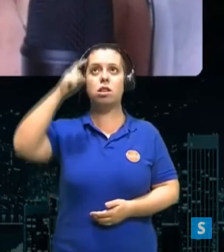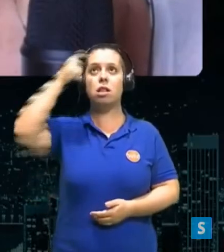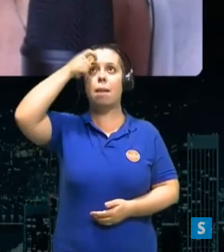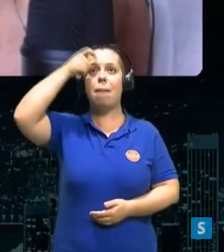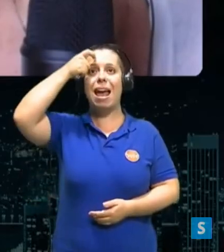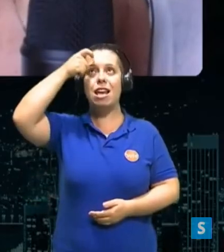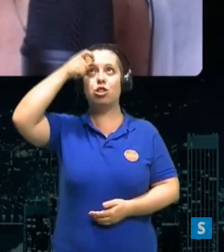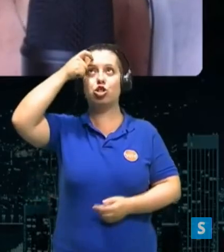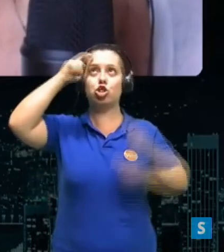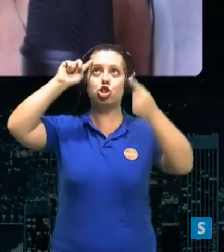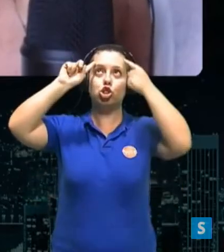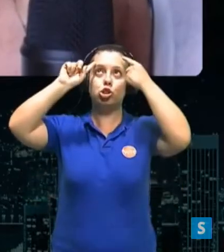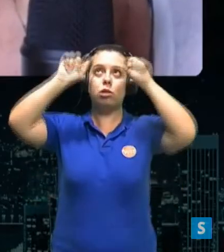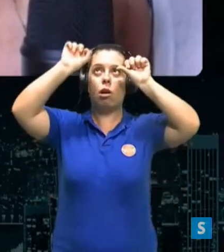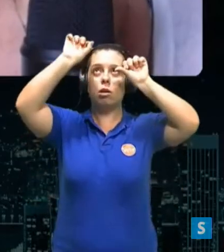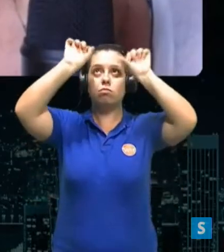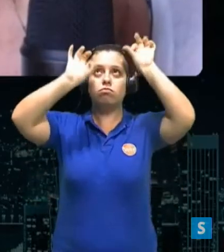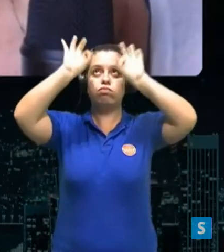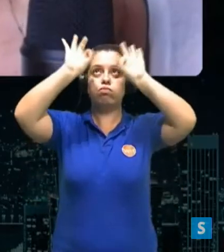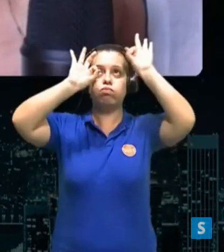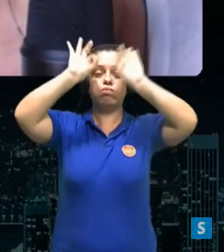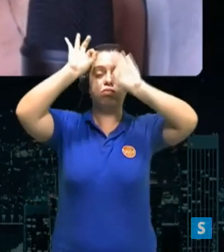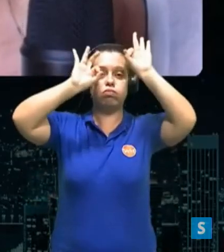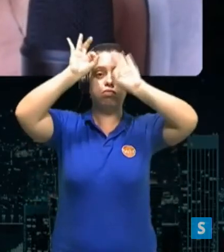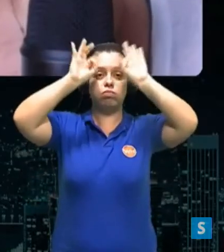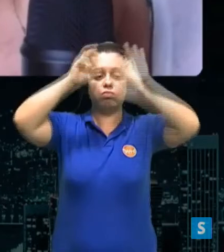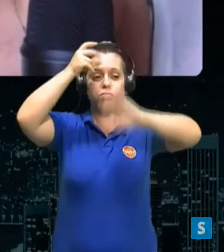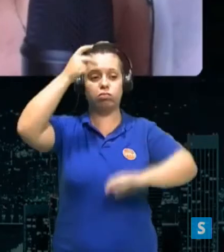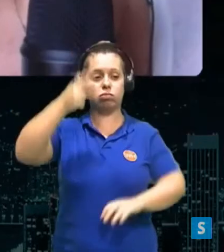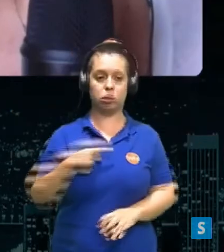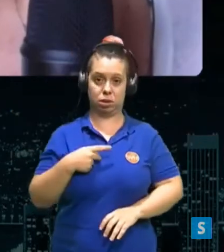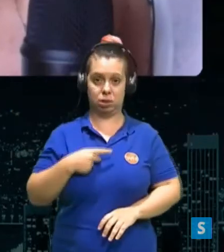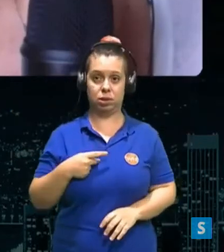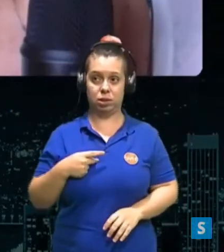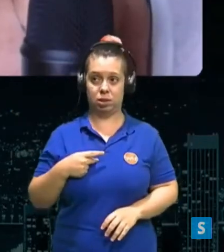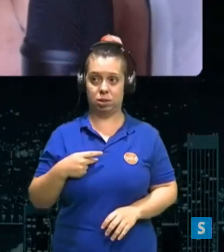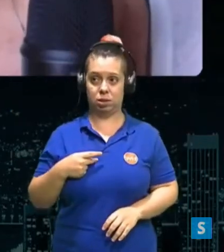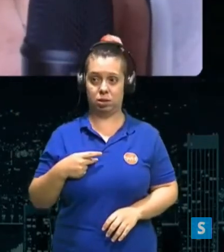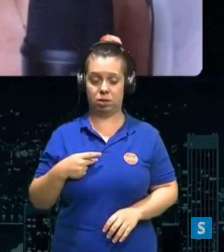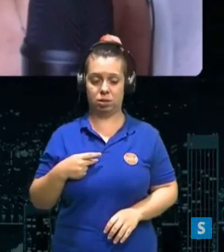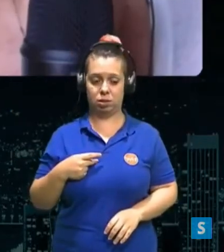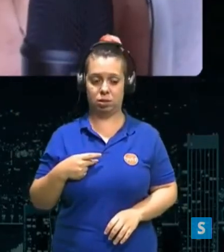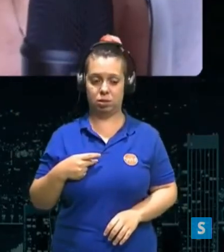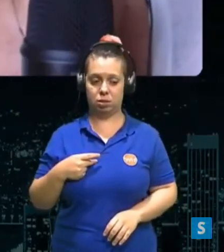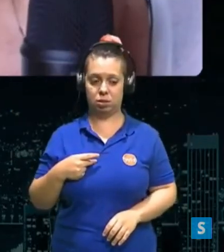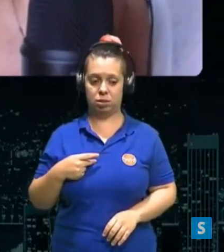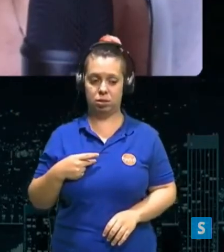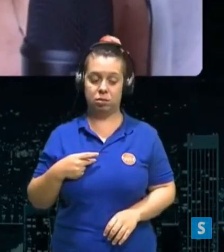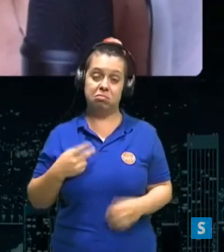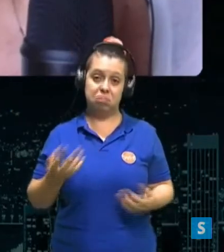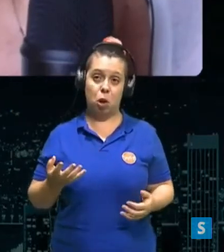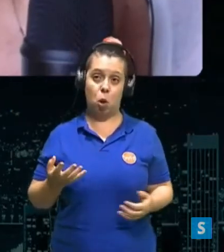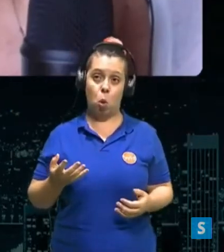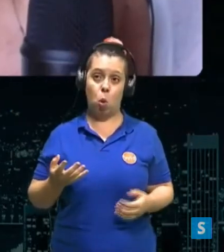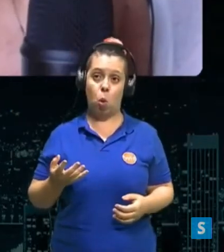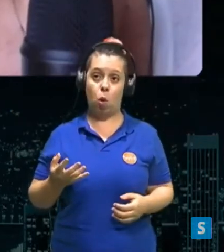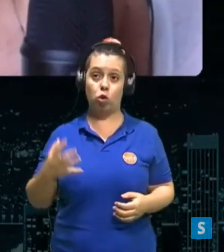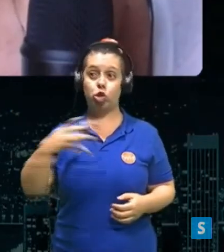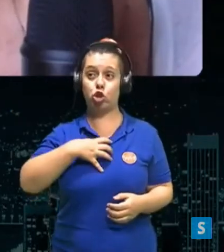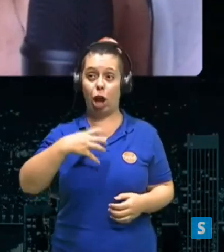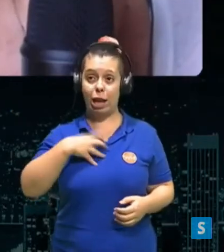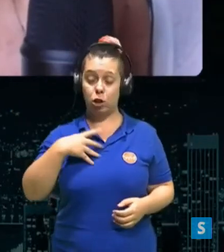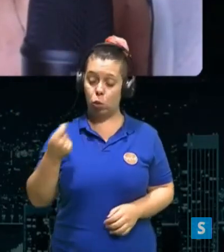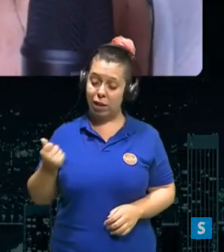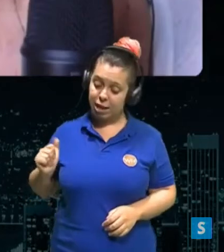nossa mente mudar nos a nós mesmos por necessidade a forma que nós vamos investir no mundo